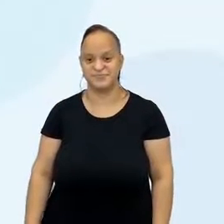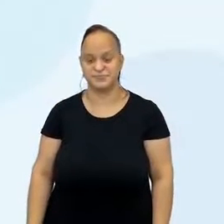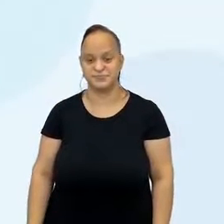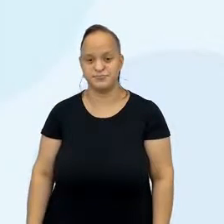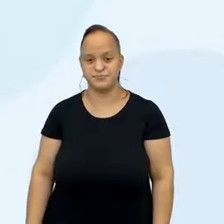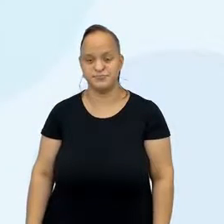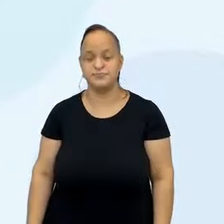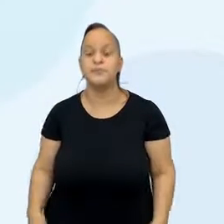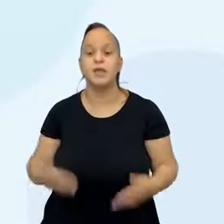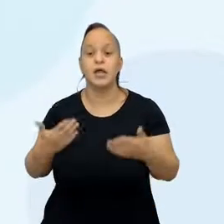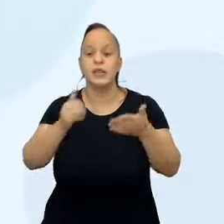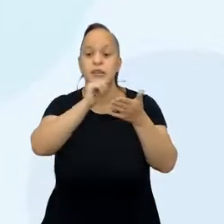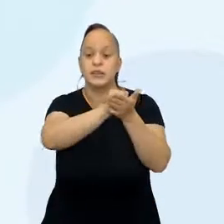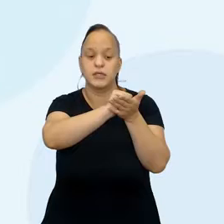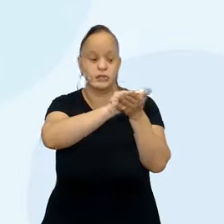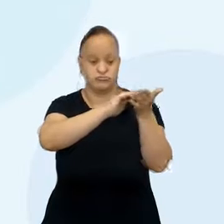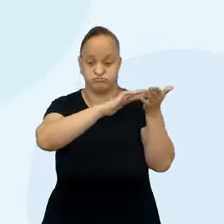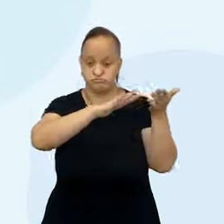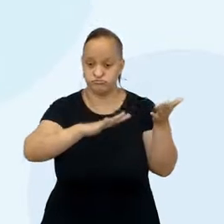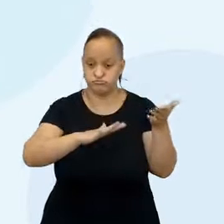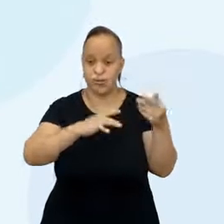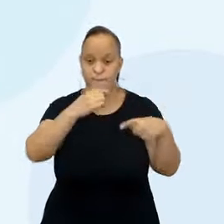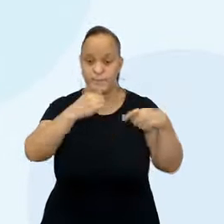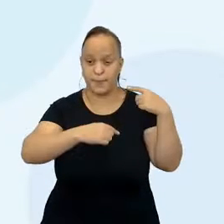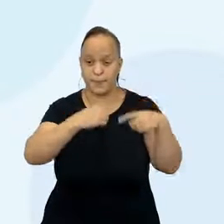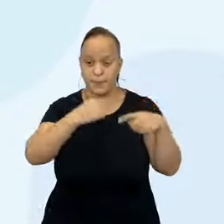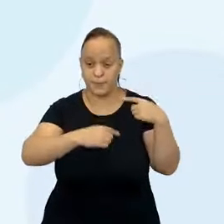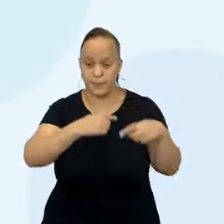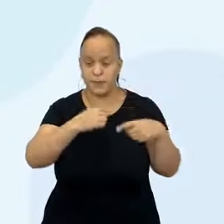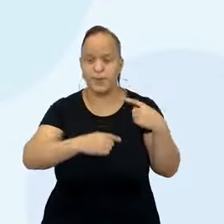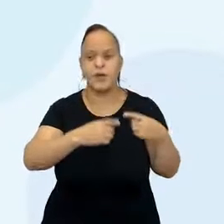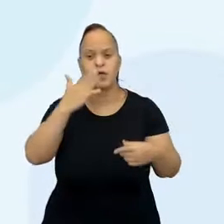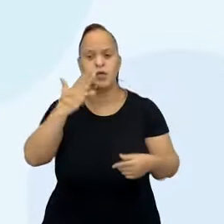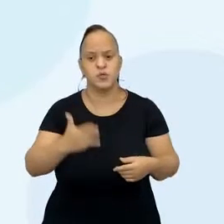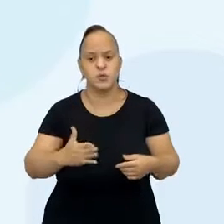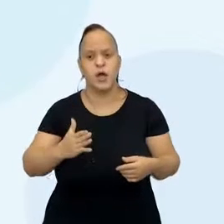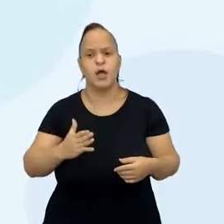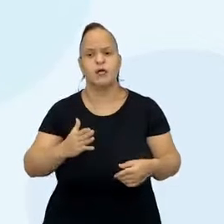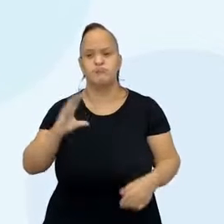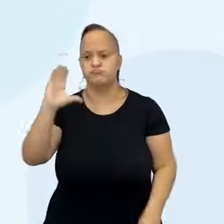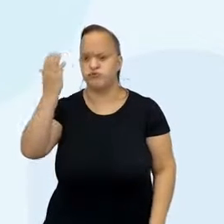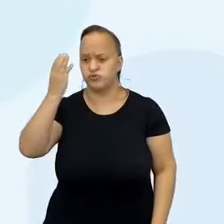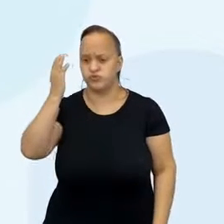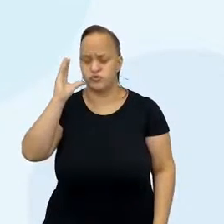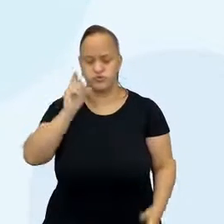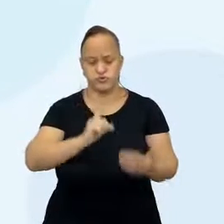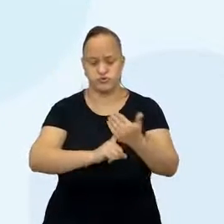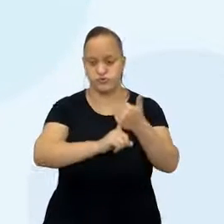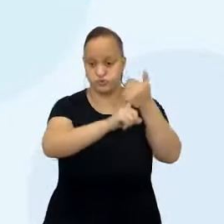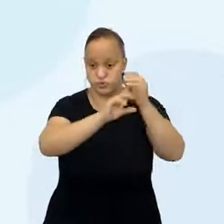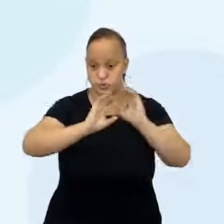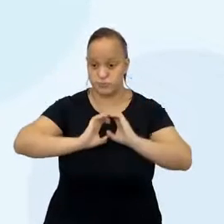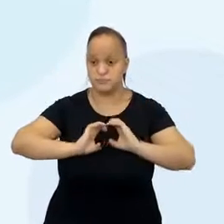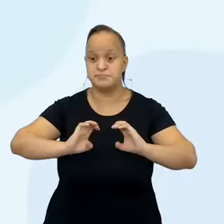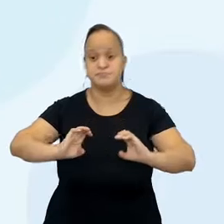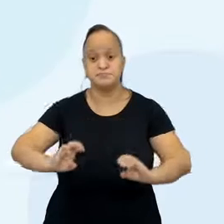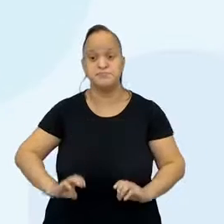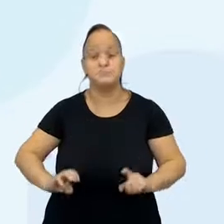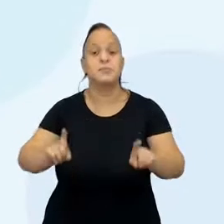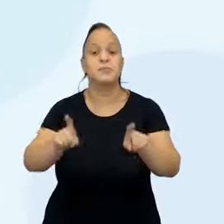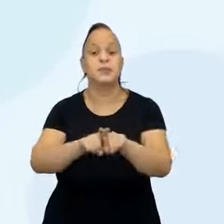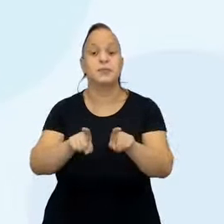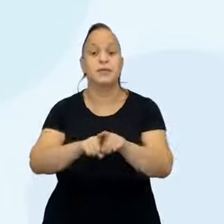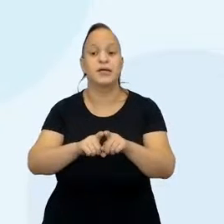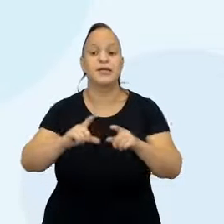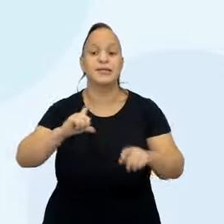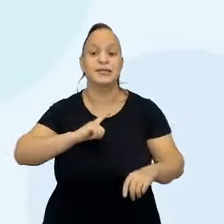Então, essa avaliação, como nós estamos falando, né, ciência, tecnologia e ética, e aí tem também as habilidades